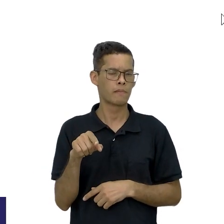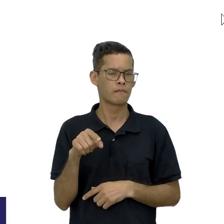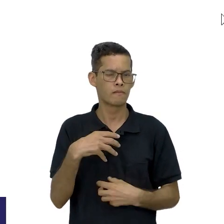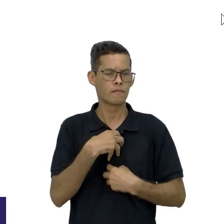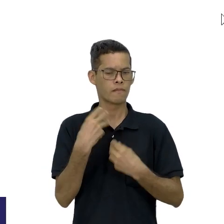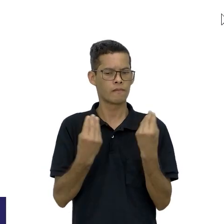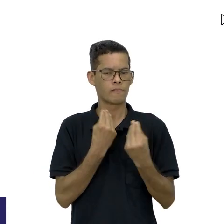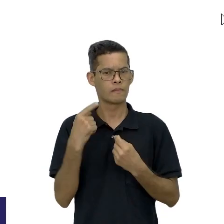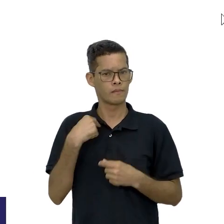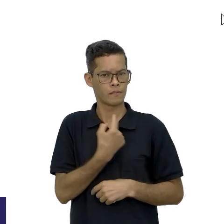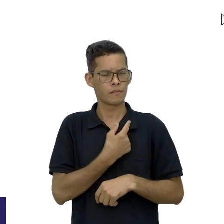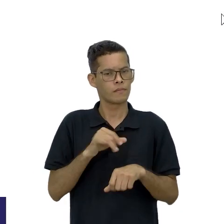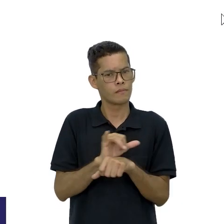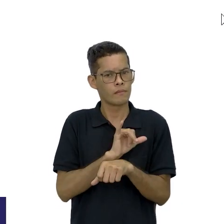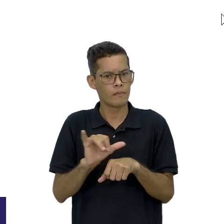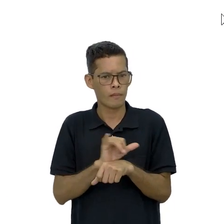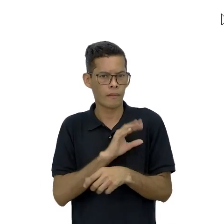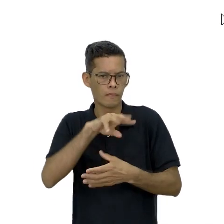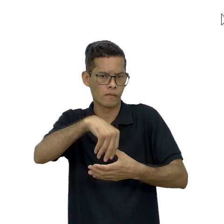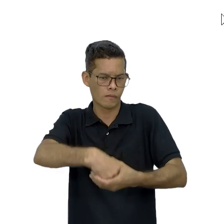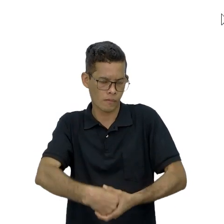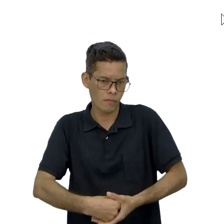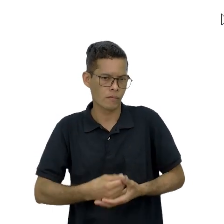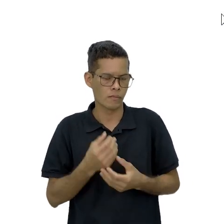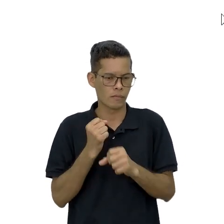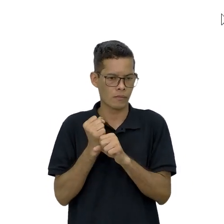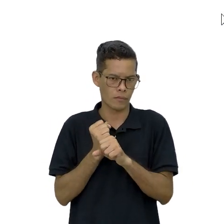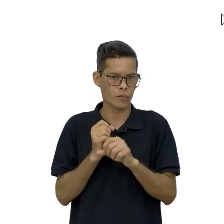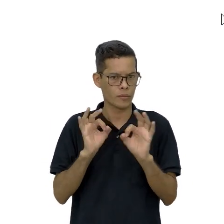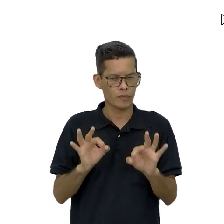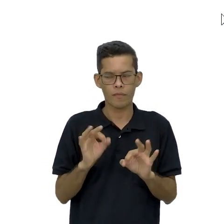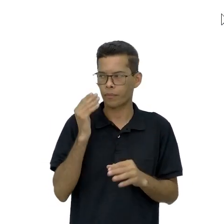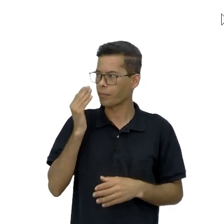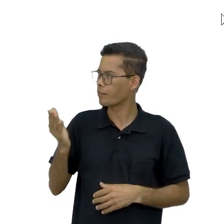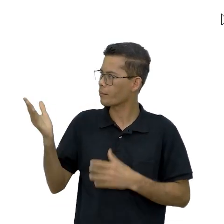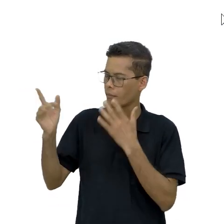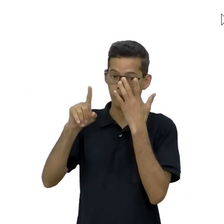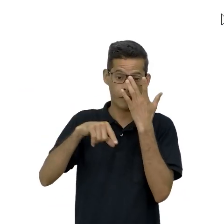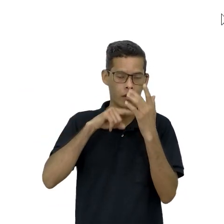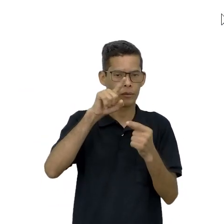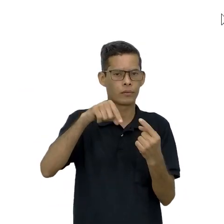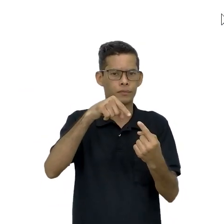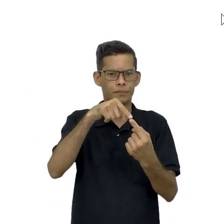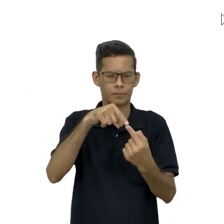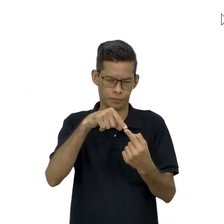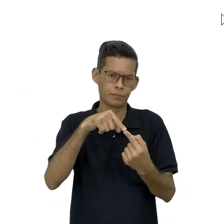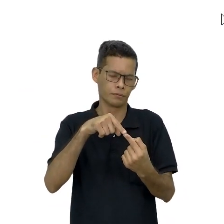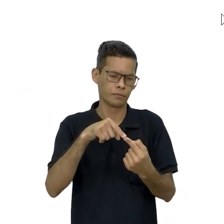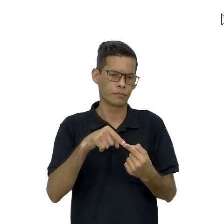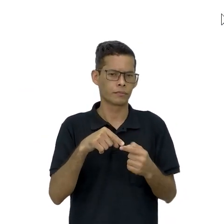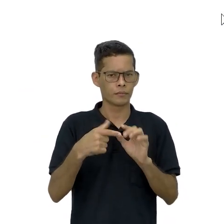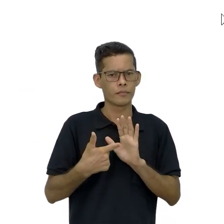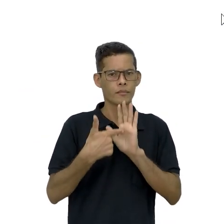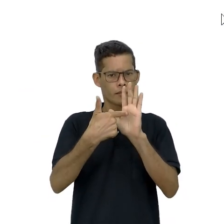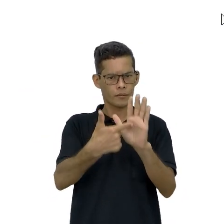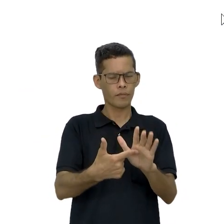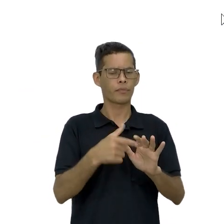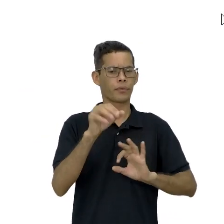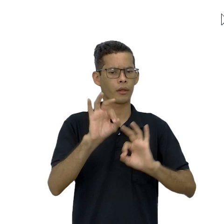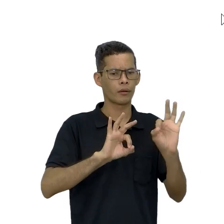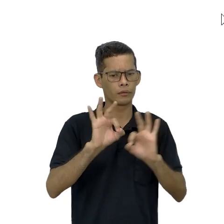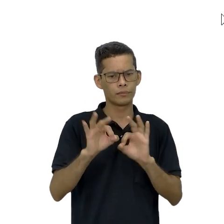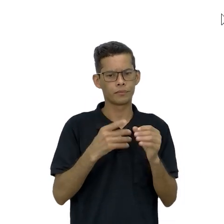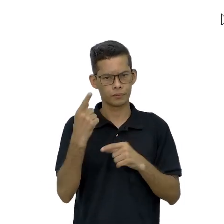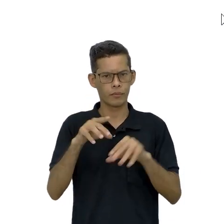nós fizemos durante todo o ano letivo. A seguir, nós temos aqui os objetivos, e a apresentar a organização